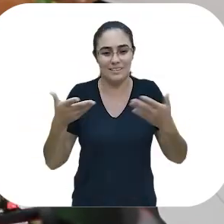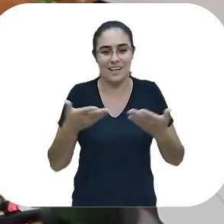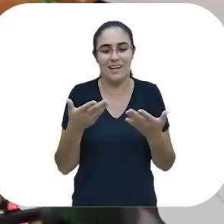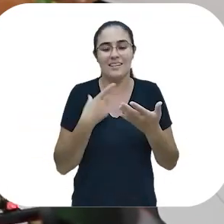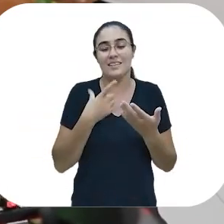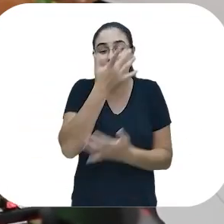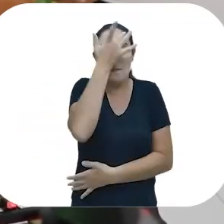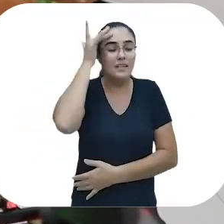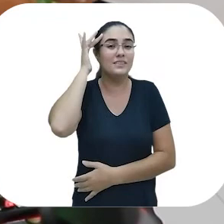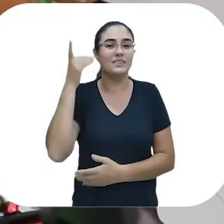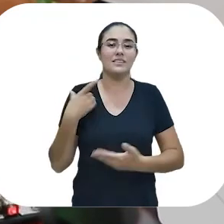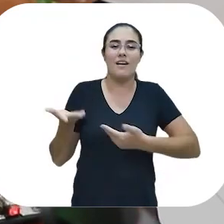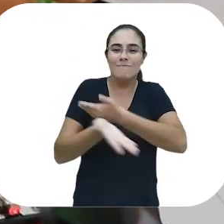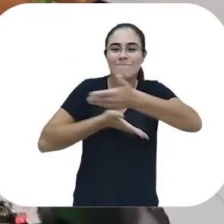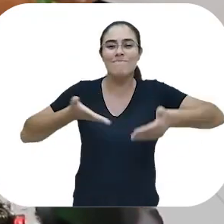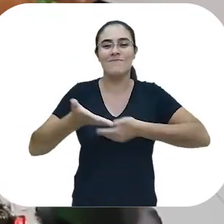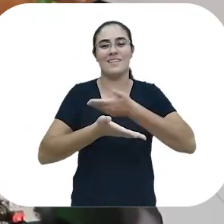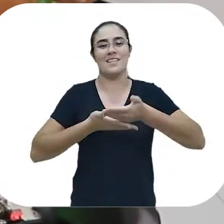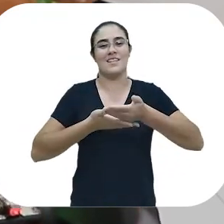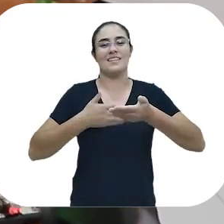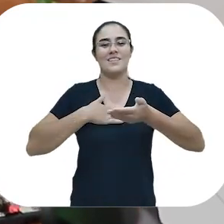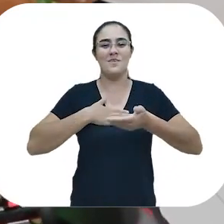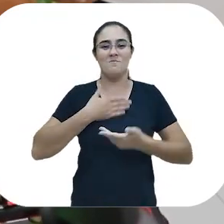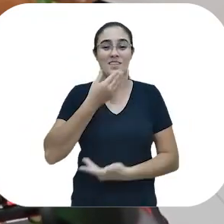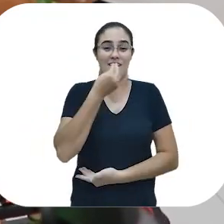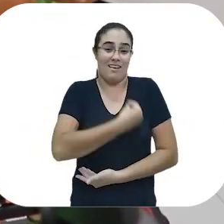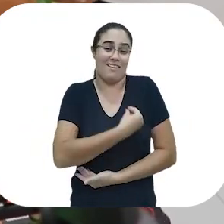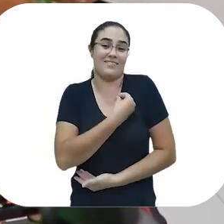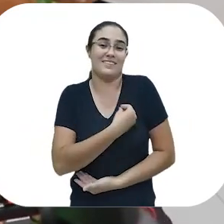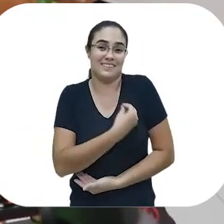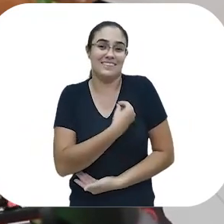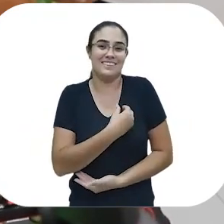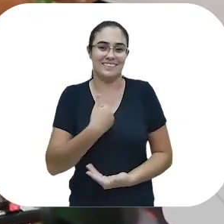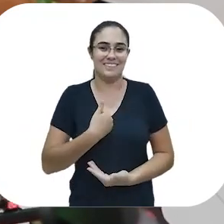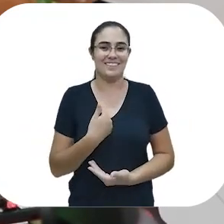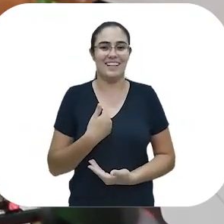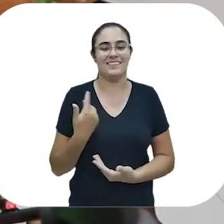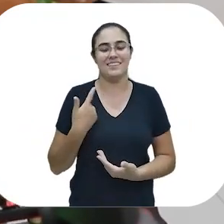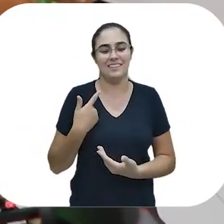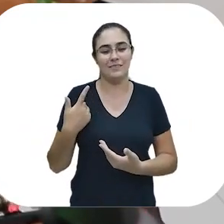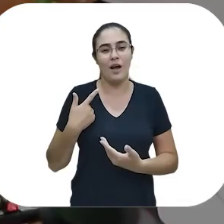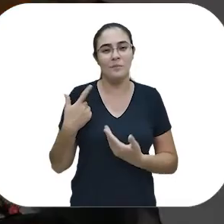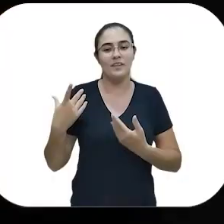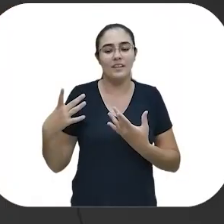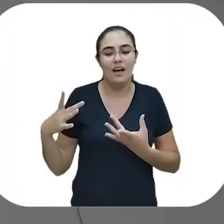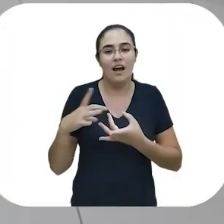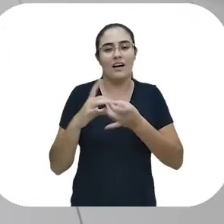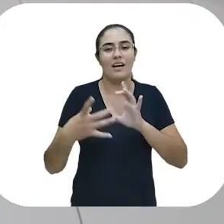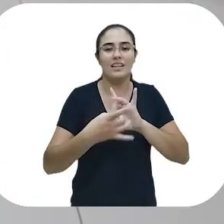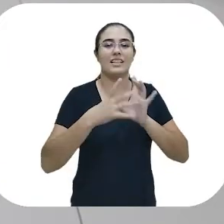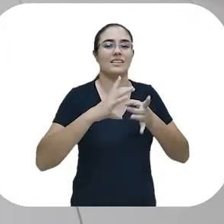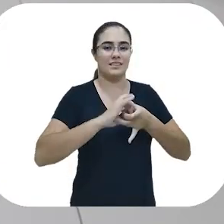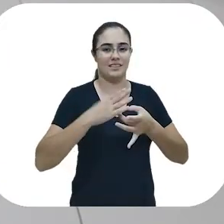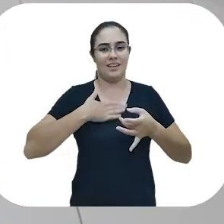parte desses meus eus, né? Desses eus que me compõem enquanto artista.